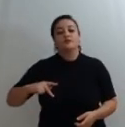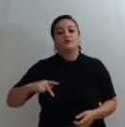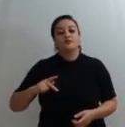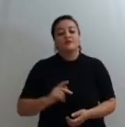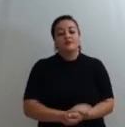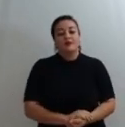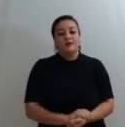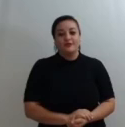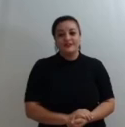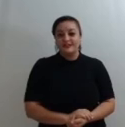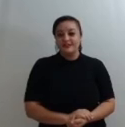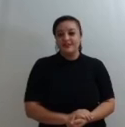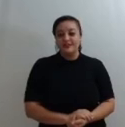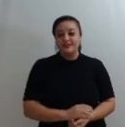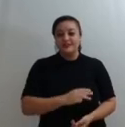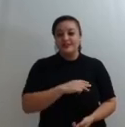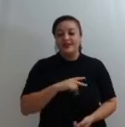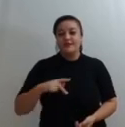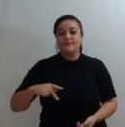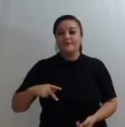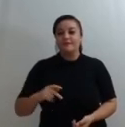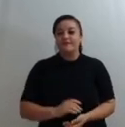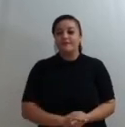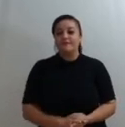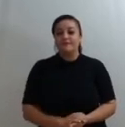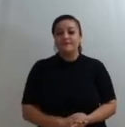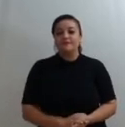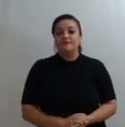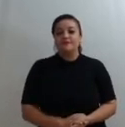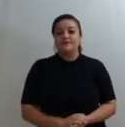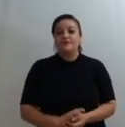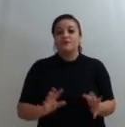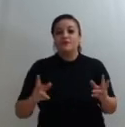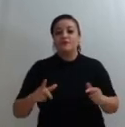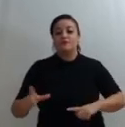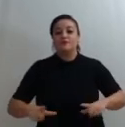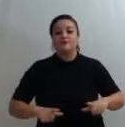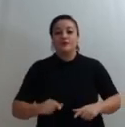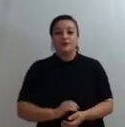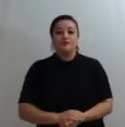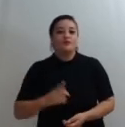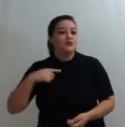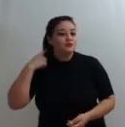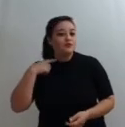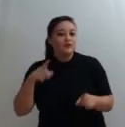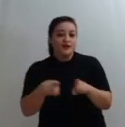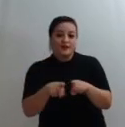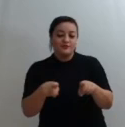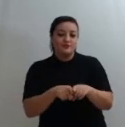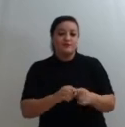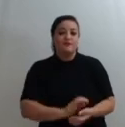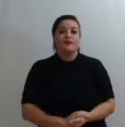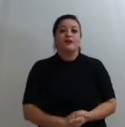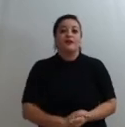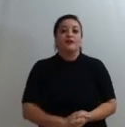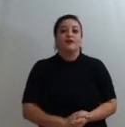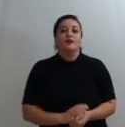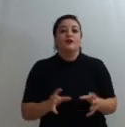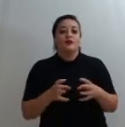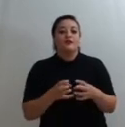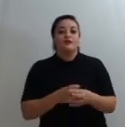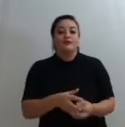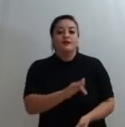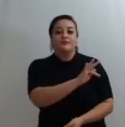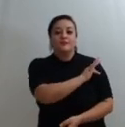Franchising, nossos servidores, advogados presentes, assistência.